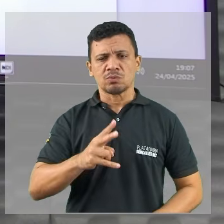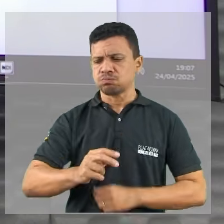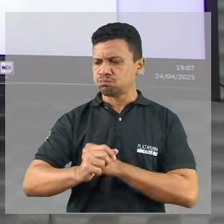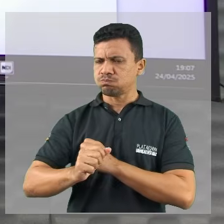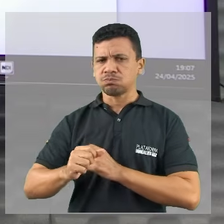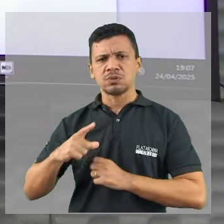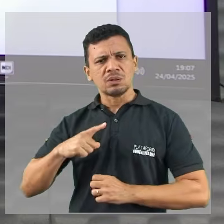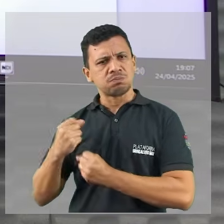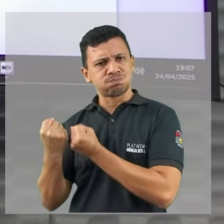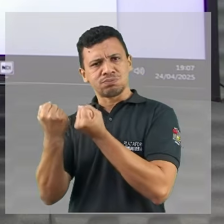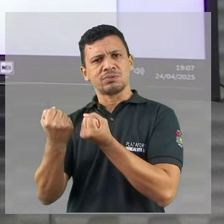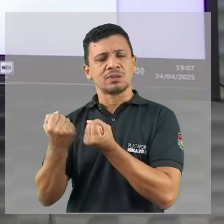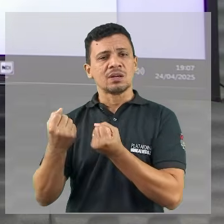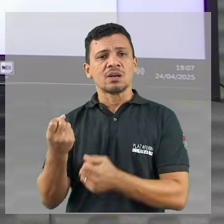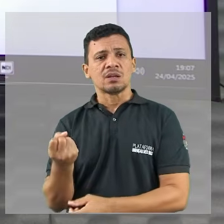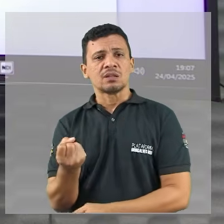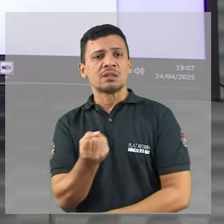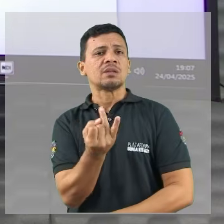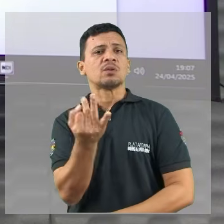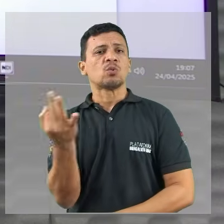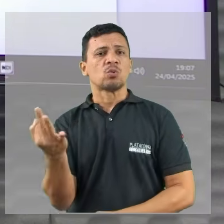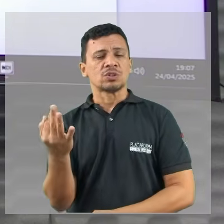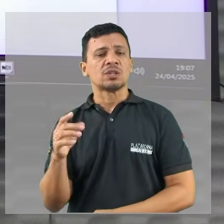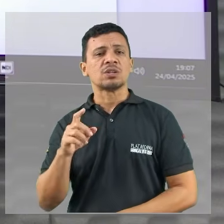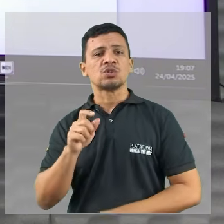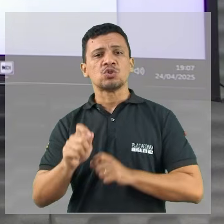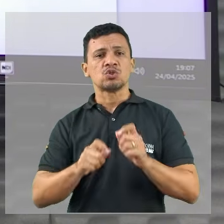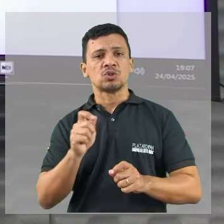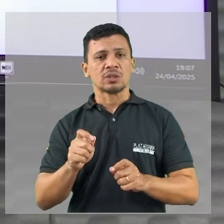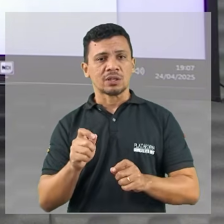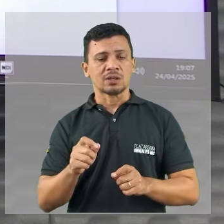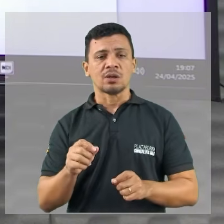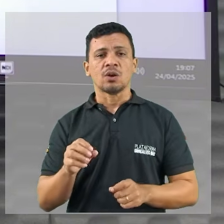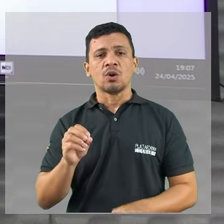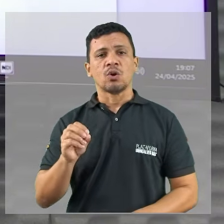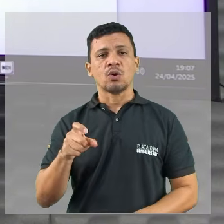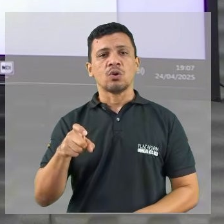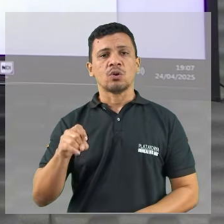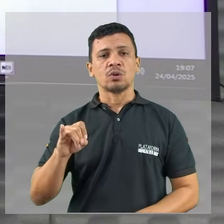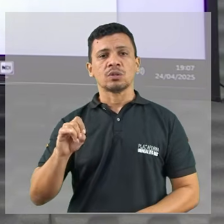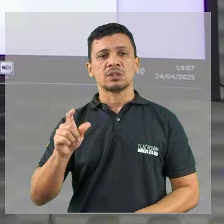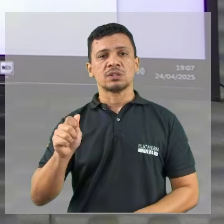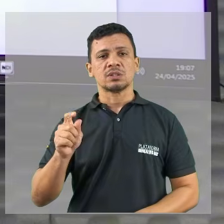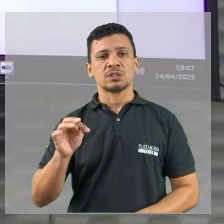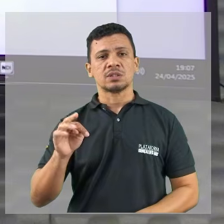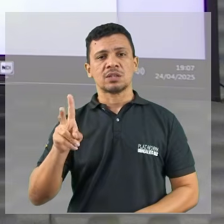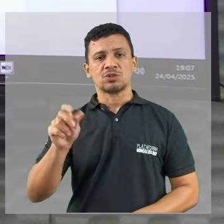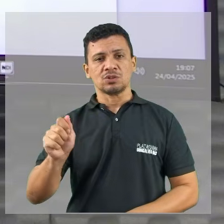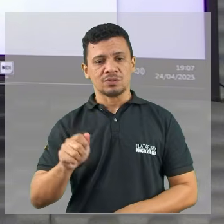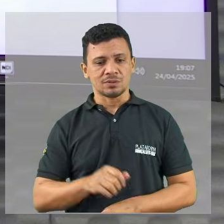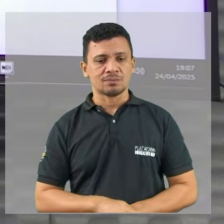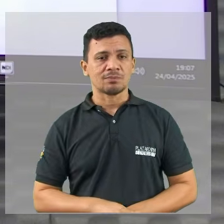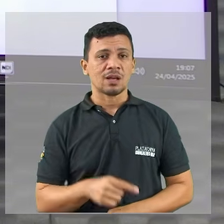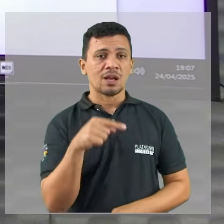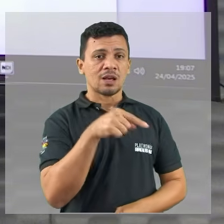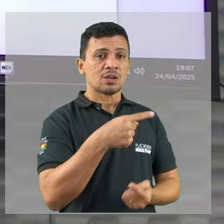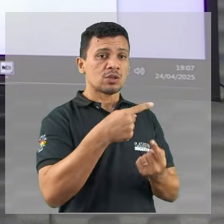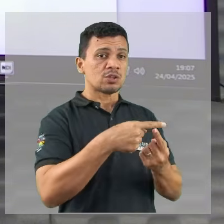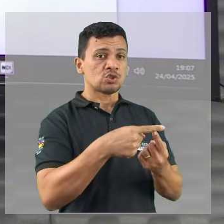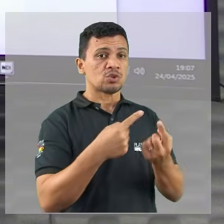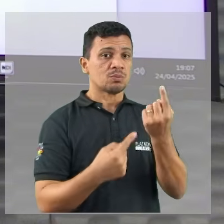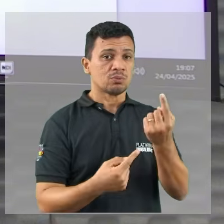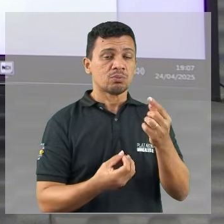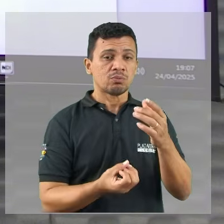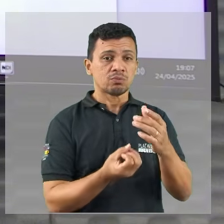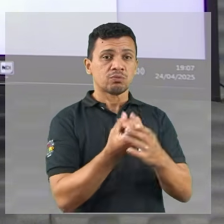ela vai ter maior quantidade de enzimas oxidativas. A fibra tipo 1 tem a capacidade de gerar